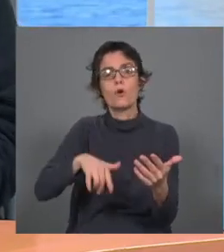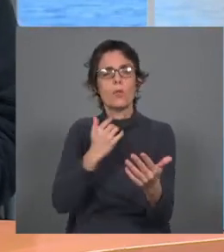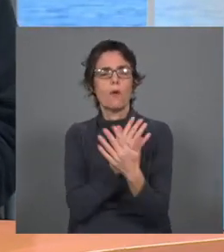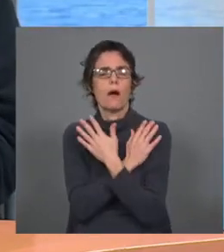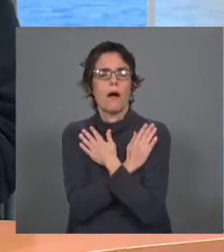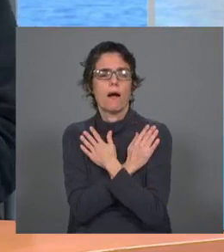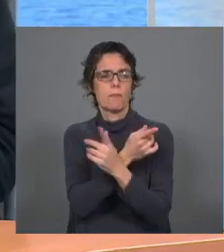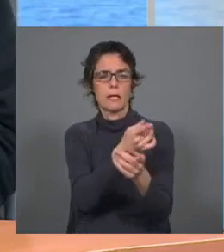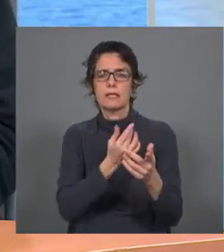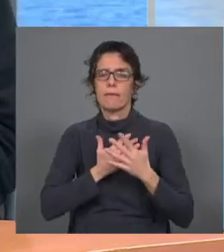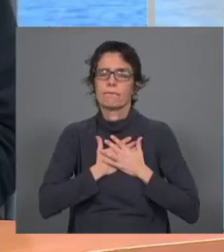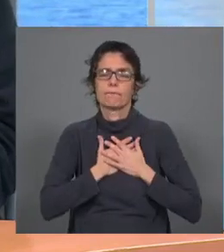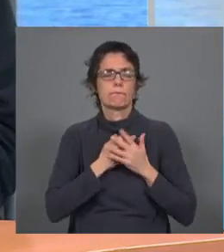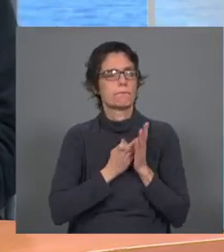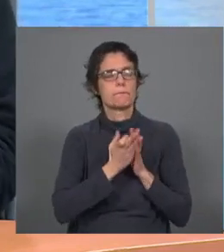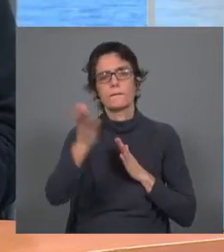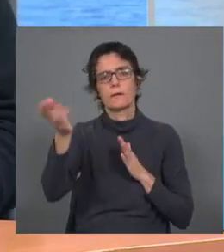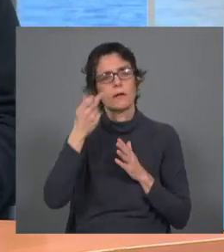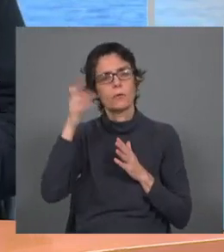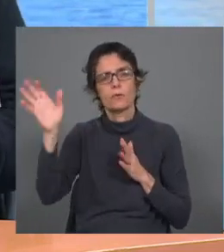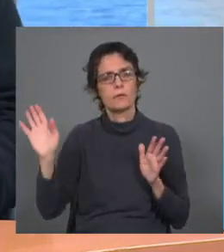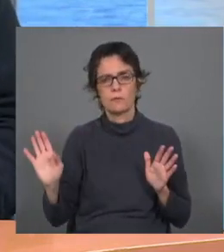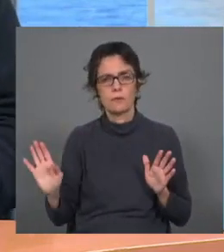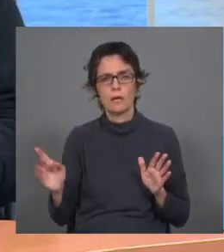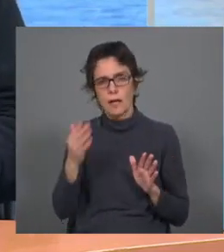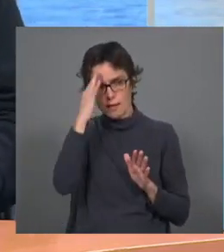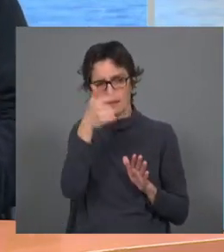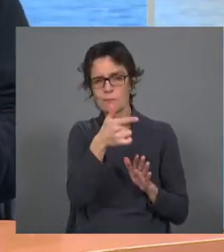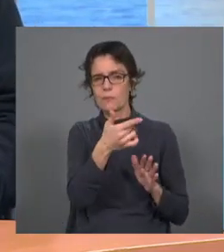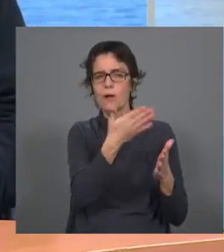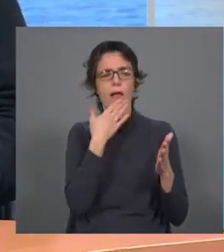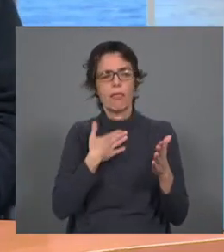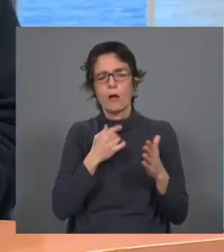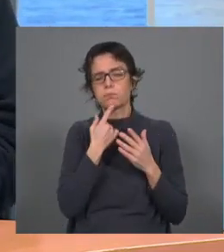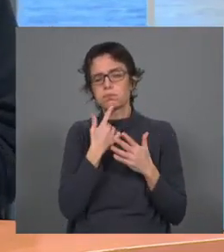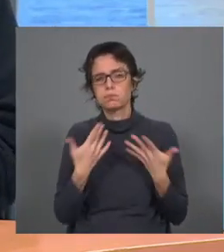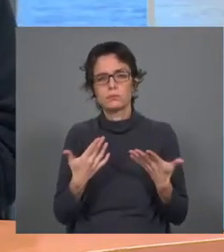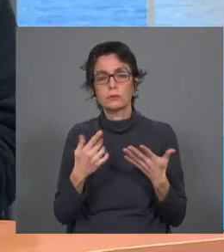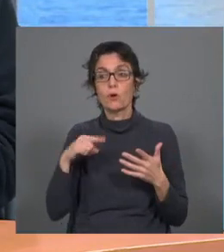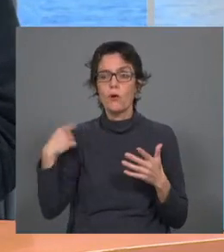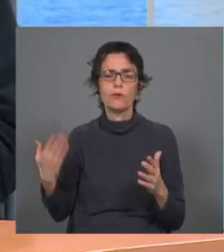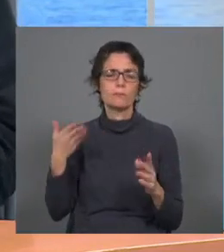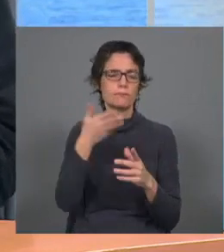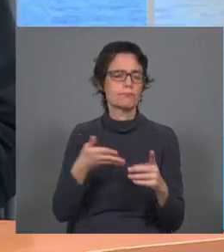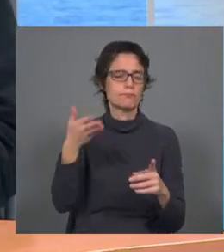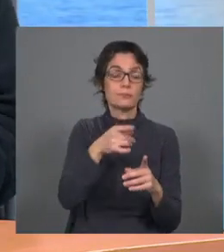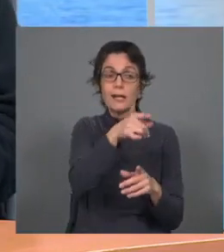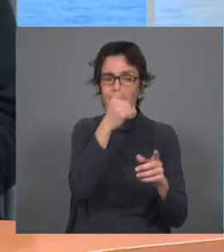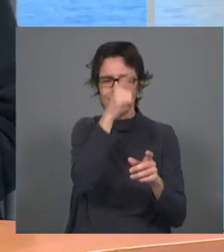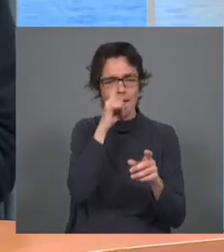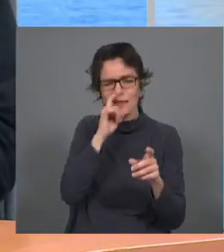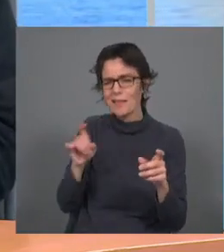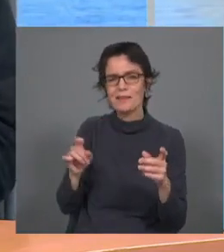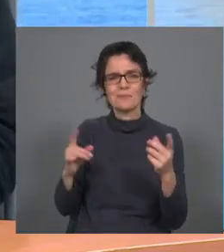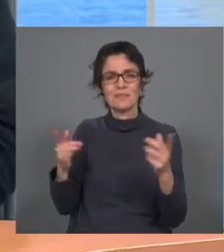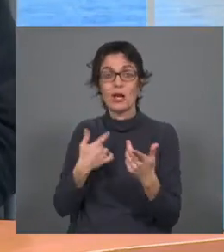amizades que duram para o resto das nossas vidas e voltamos mês após mês, ano após ano lá, e eles vão se lembrar de nós. Nós,